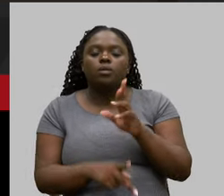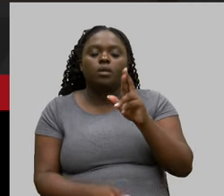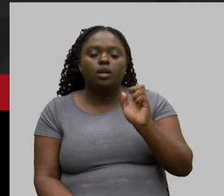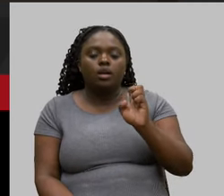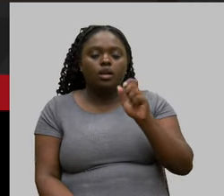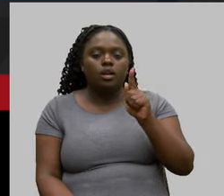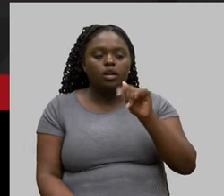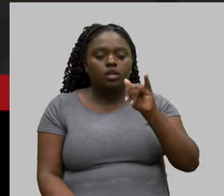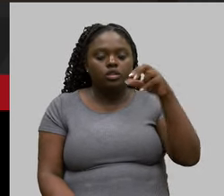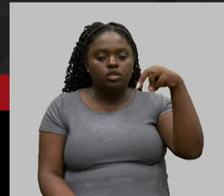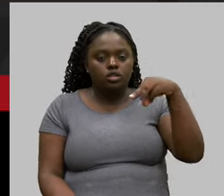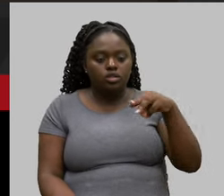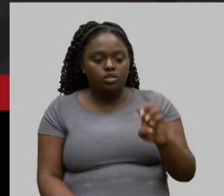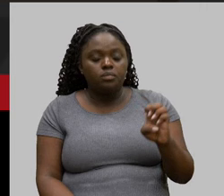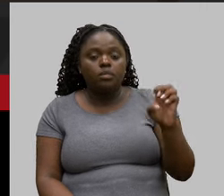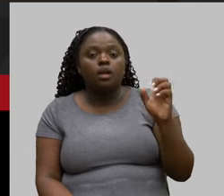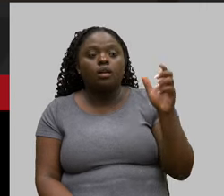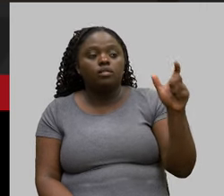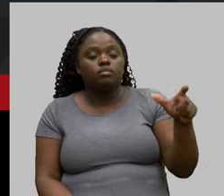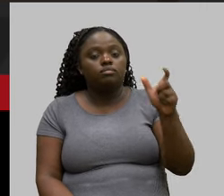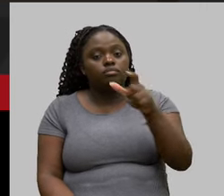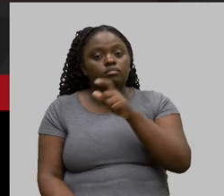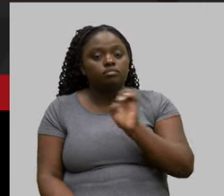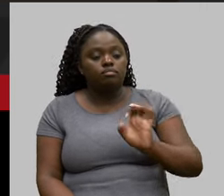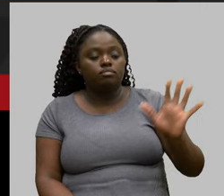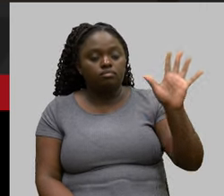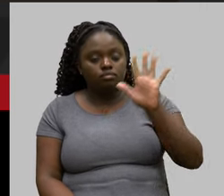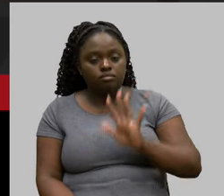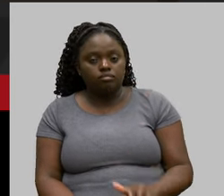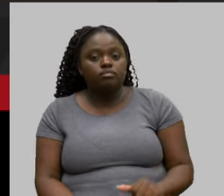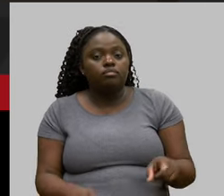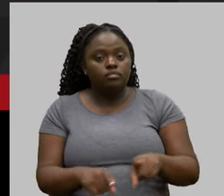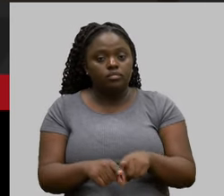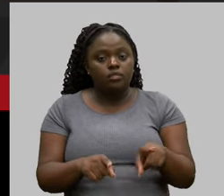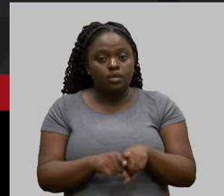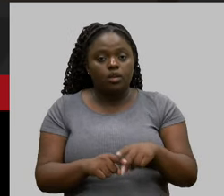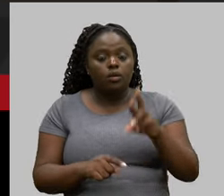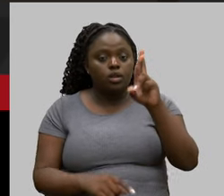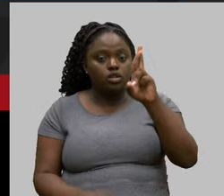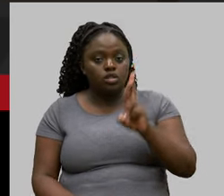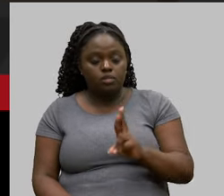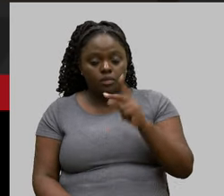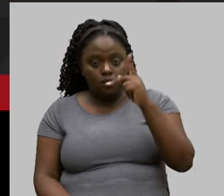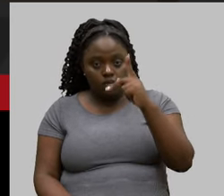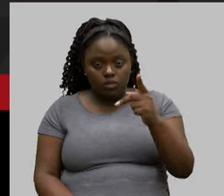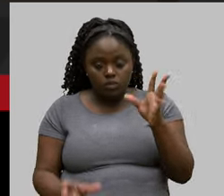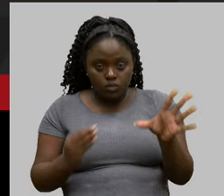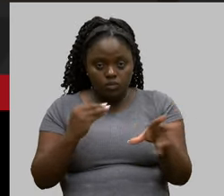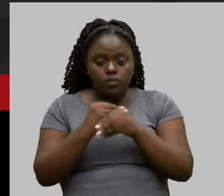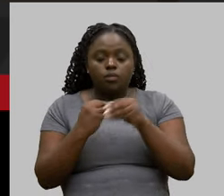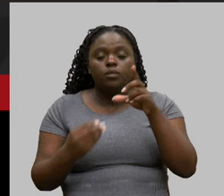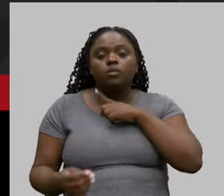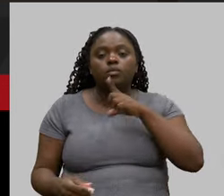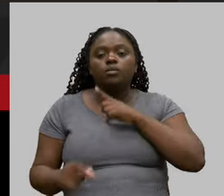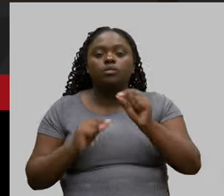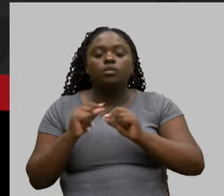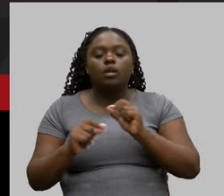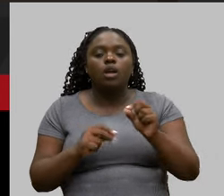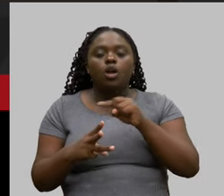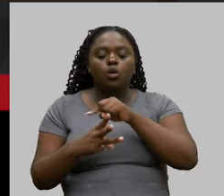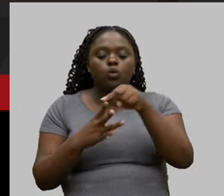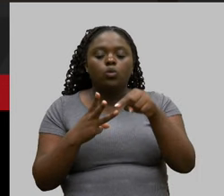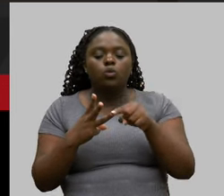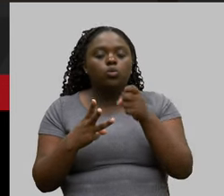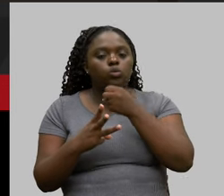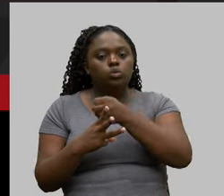estatal e o regime de previdência complementar será instituído por lei de iniciativa do respectivo Poder Executivo por